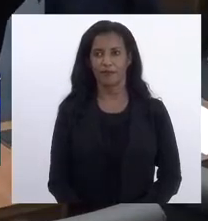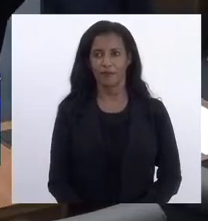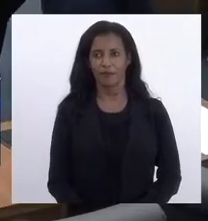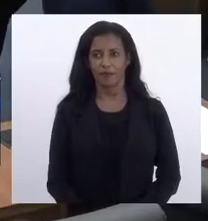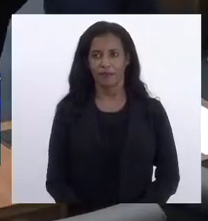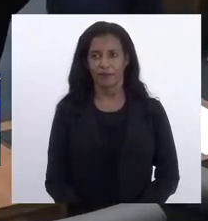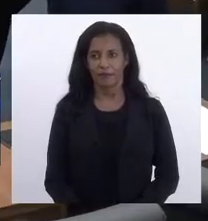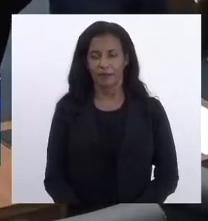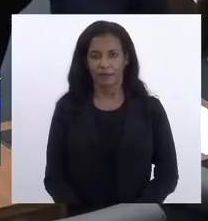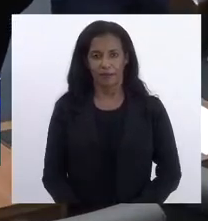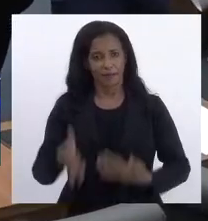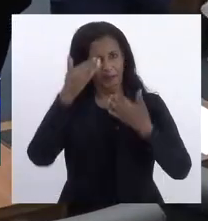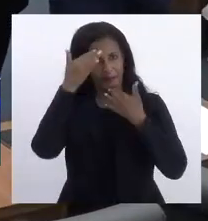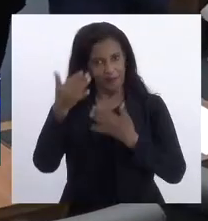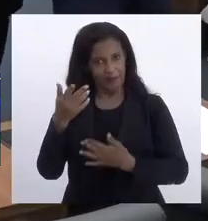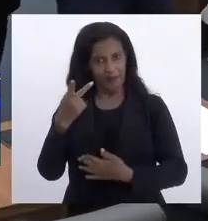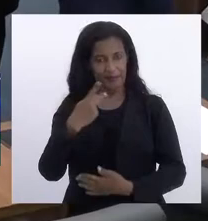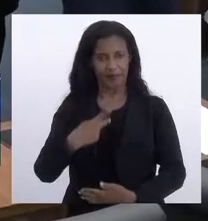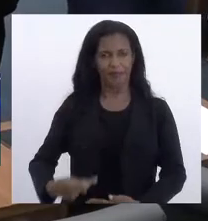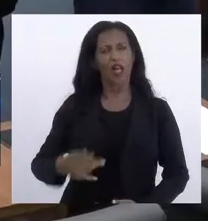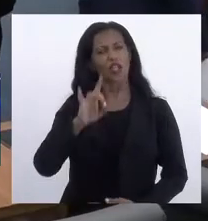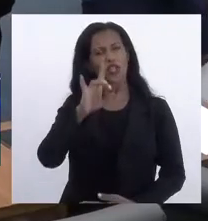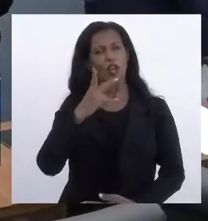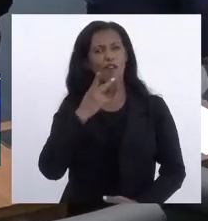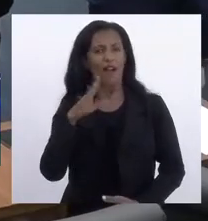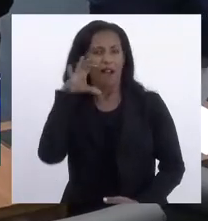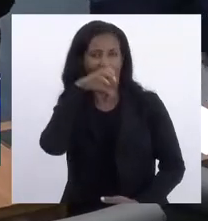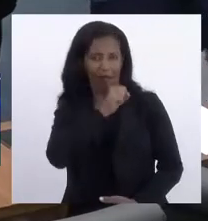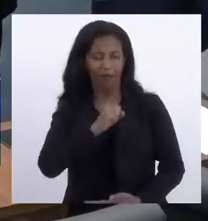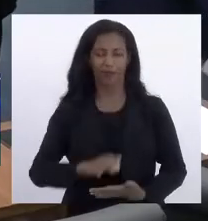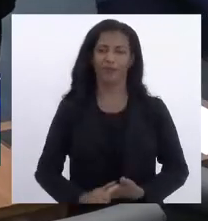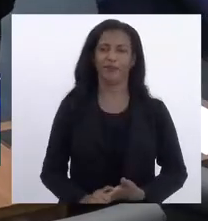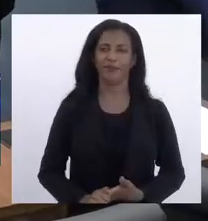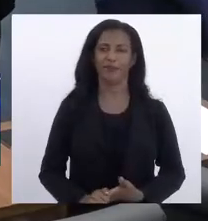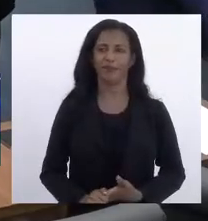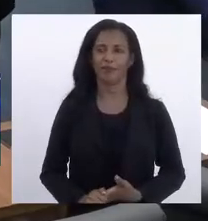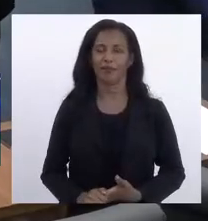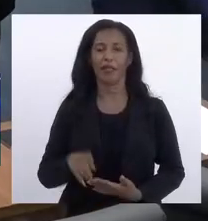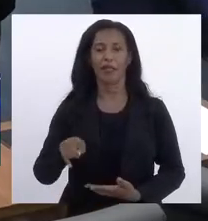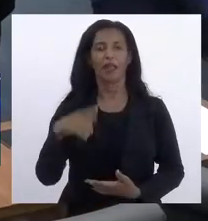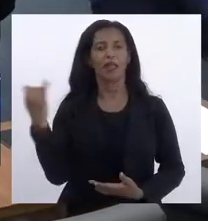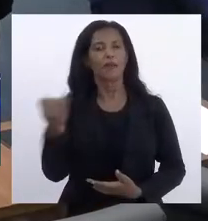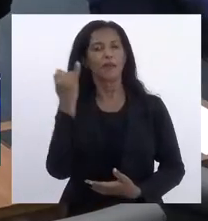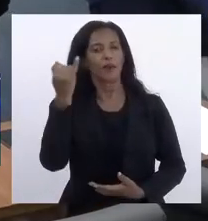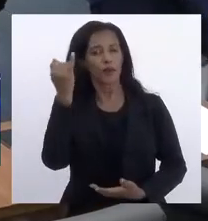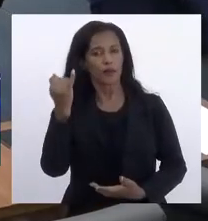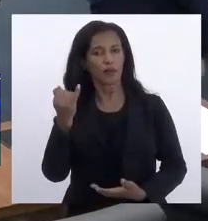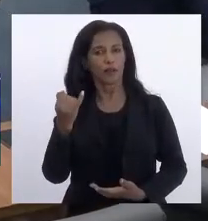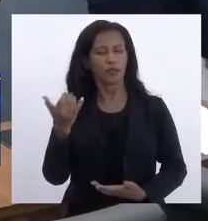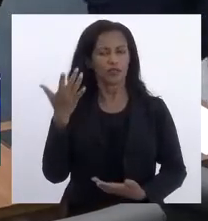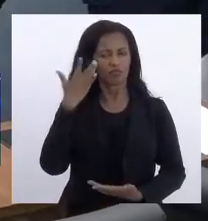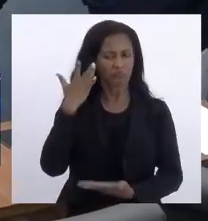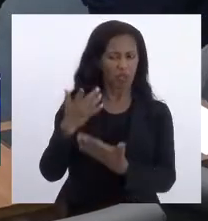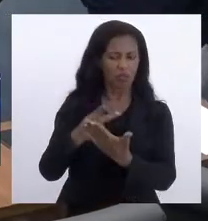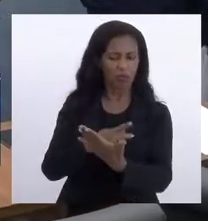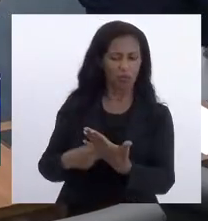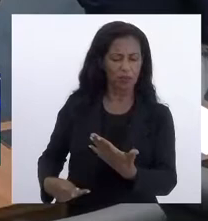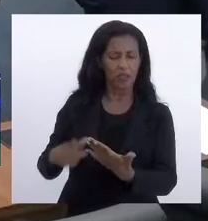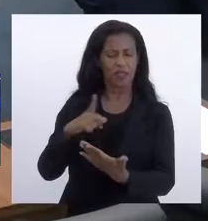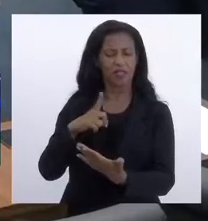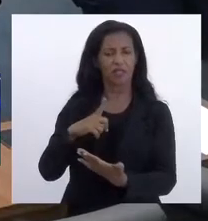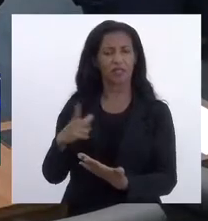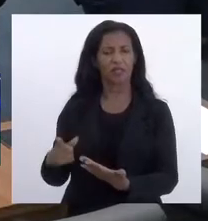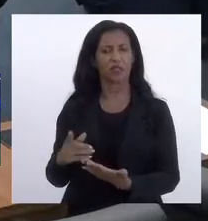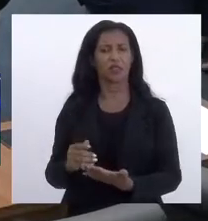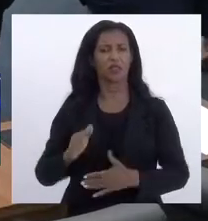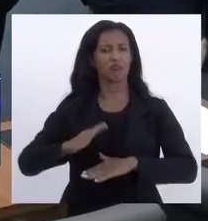Vai lá. Obrigada, presidente. Não só para reforçar a fala da Renata, que é fundamental, eu acho que Vossa Excelência tem sido